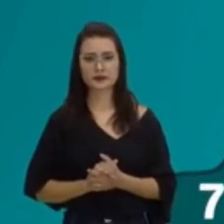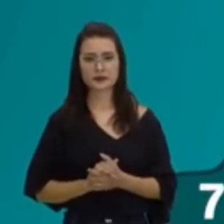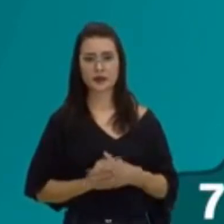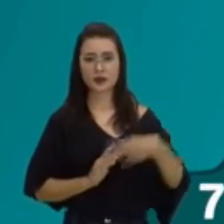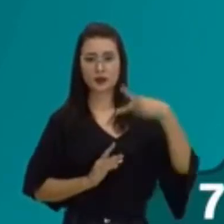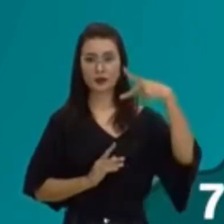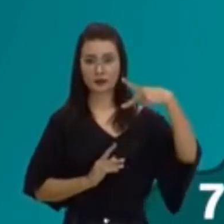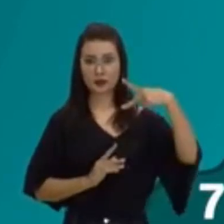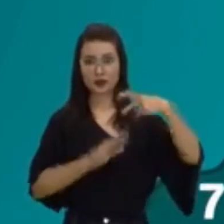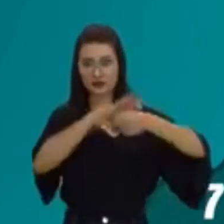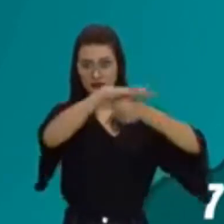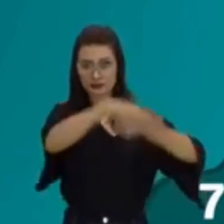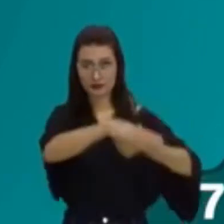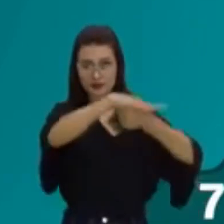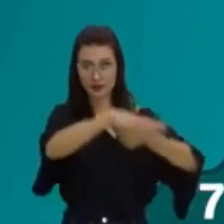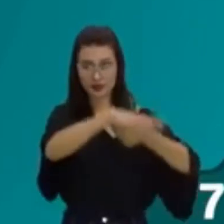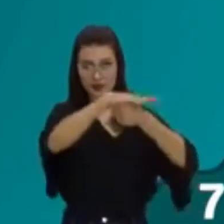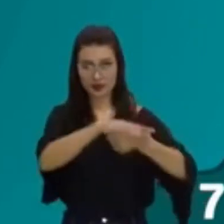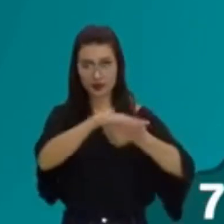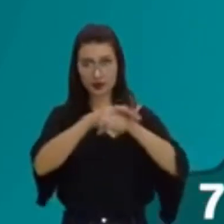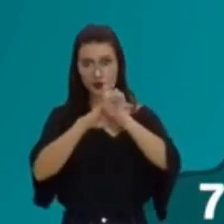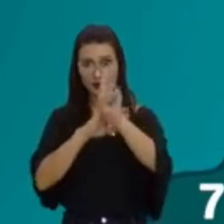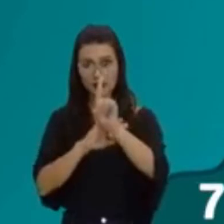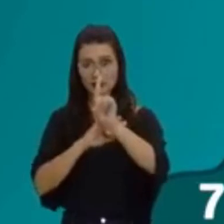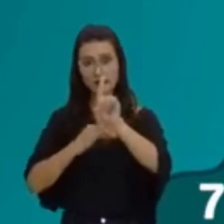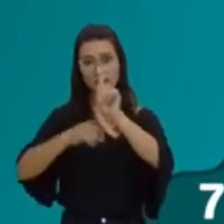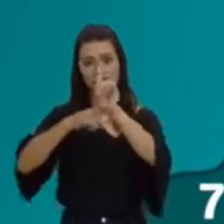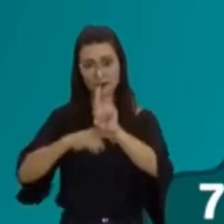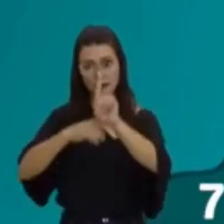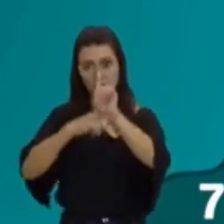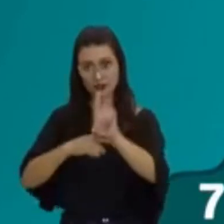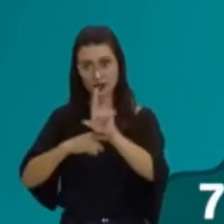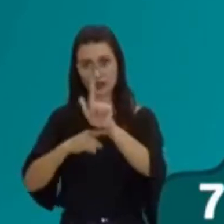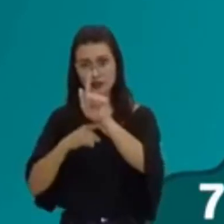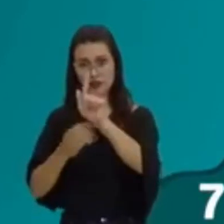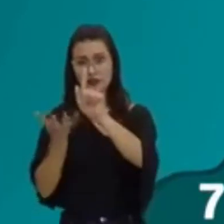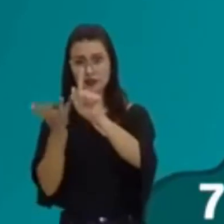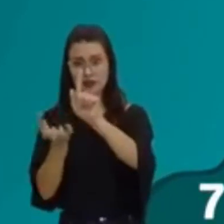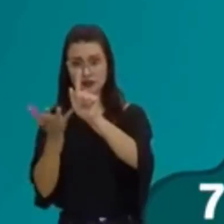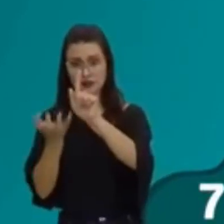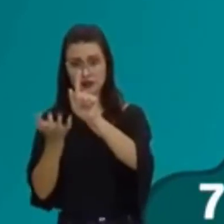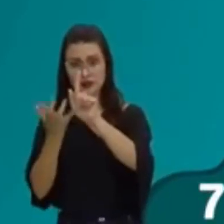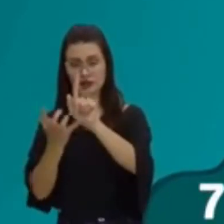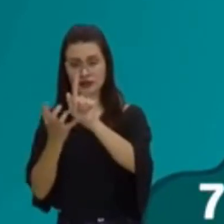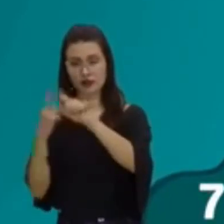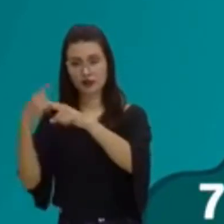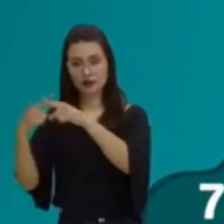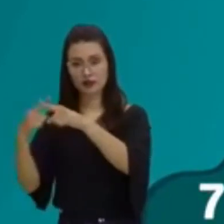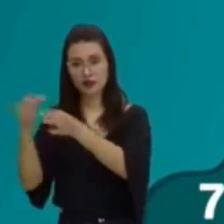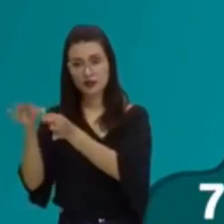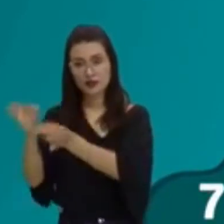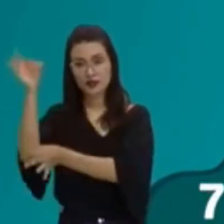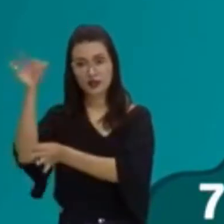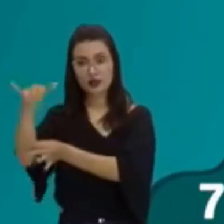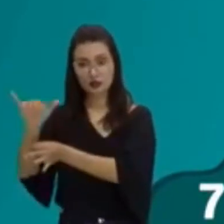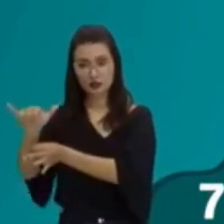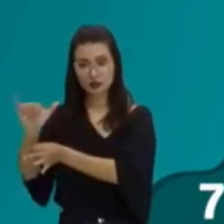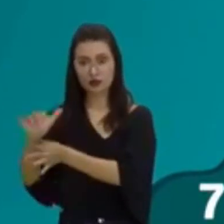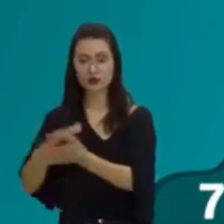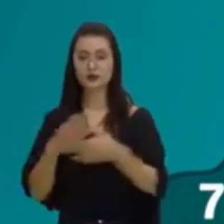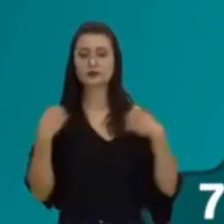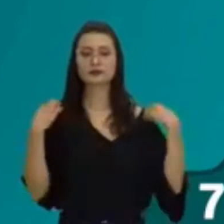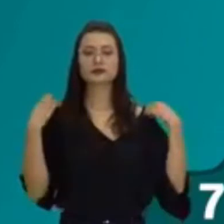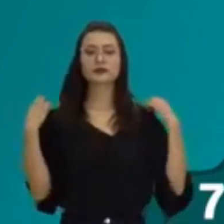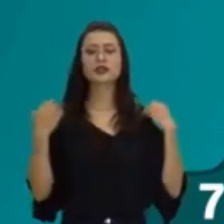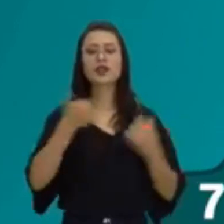Pressão é igual a densidade vezes a gravidade vezes a altura. Quanto é a densidade? 10